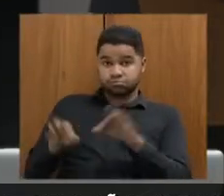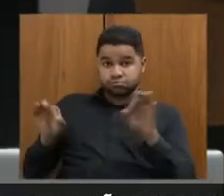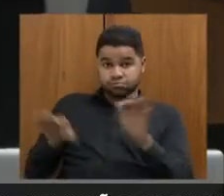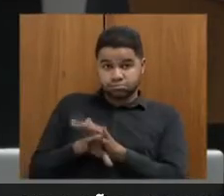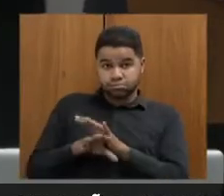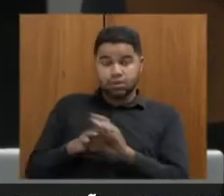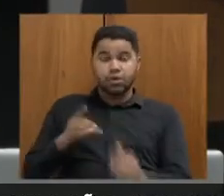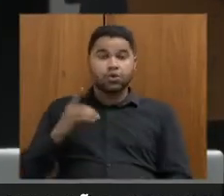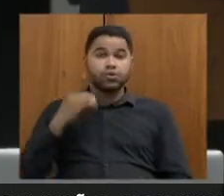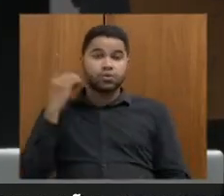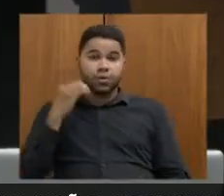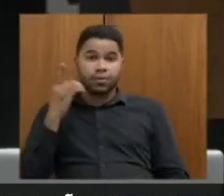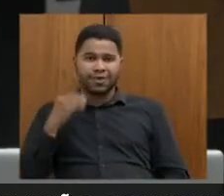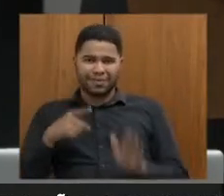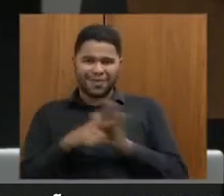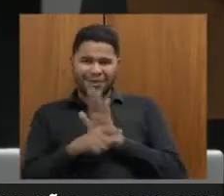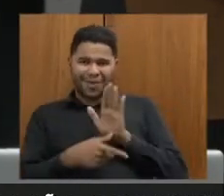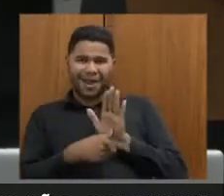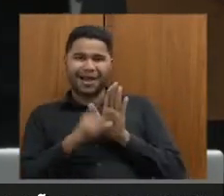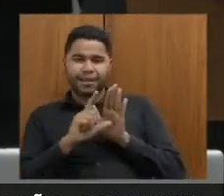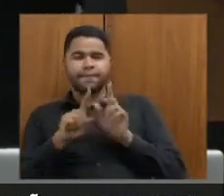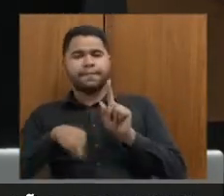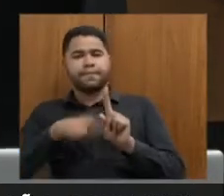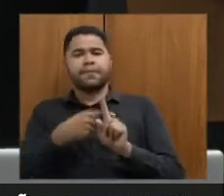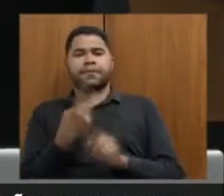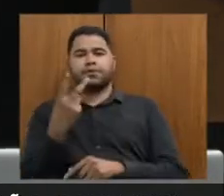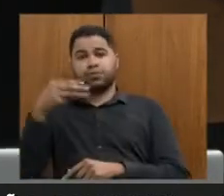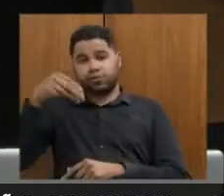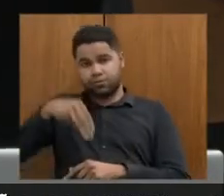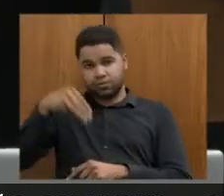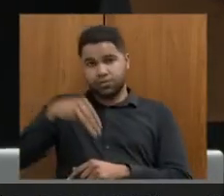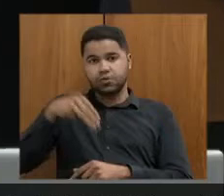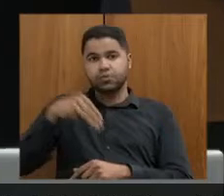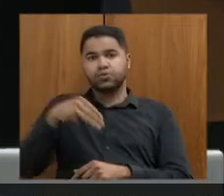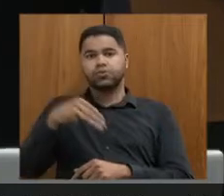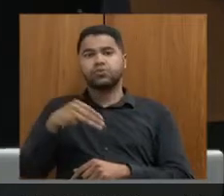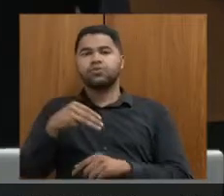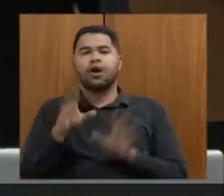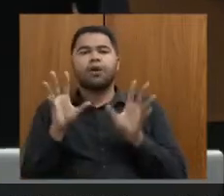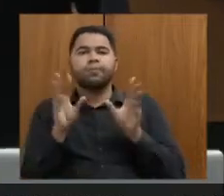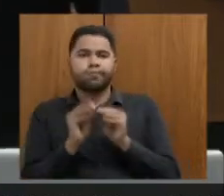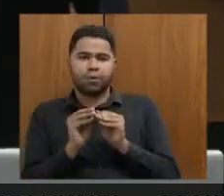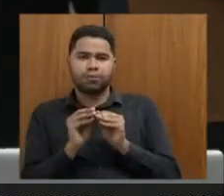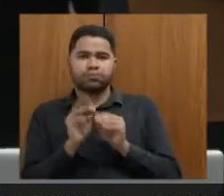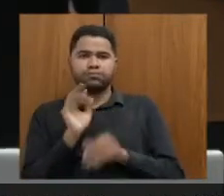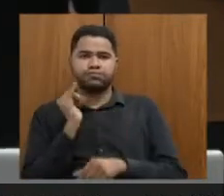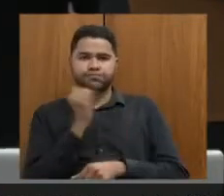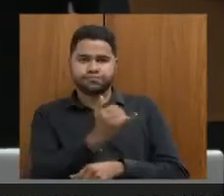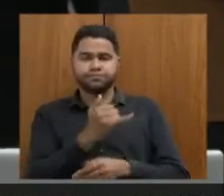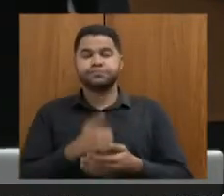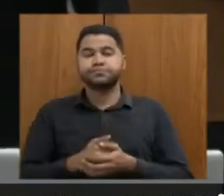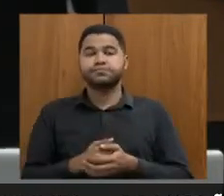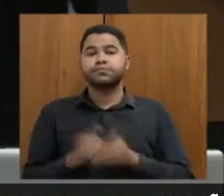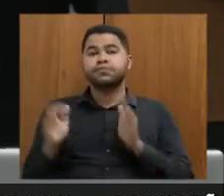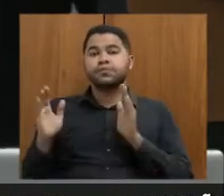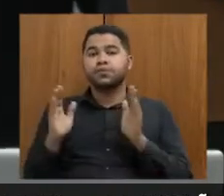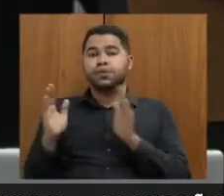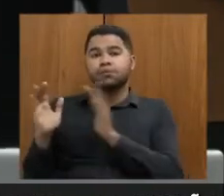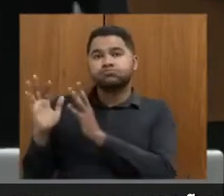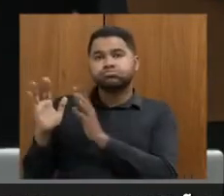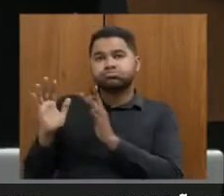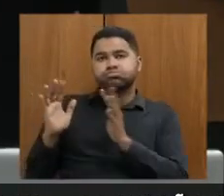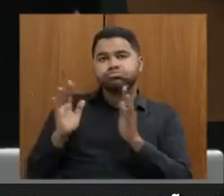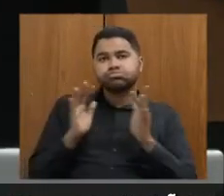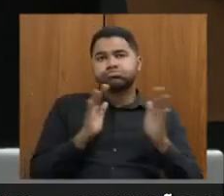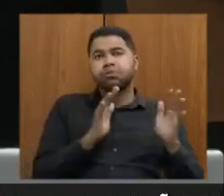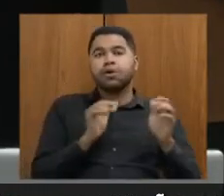Estadual Deputado que o interpelou disporá de dois minutos para suas considerações finais no decorrer da reunião os deputados